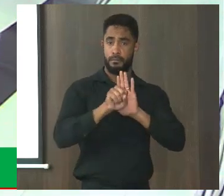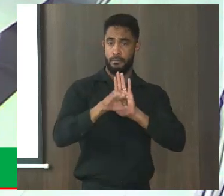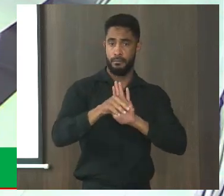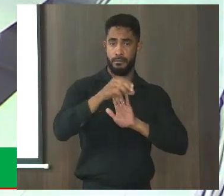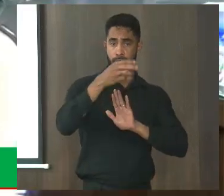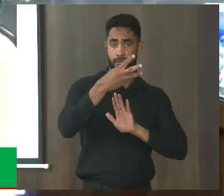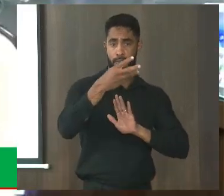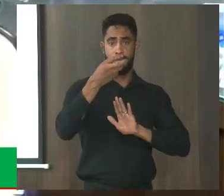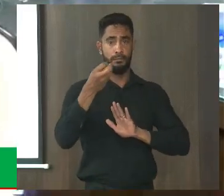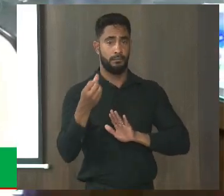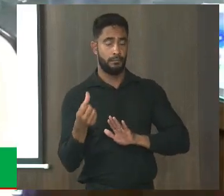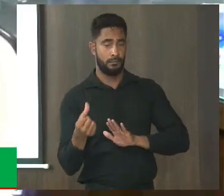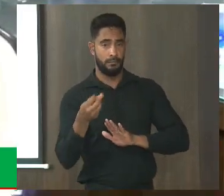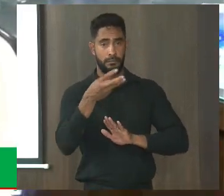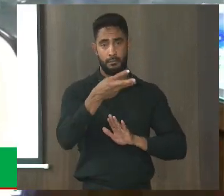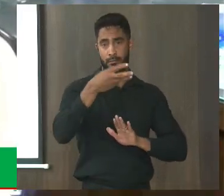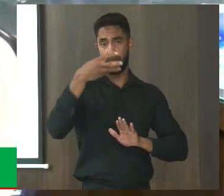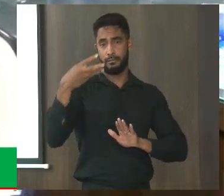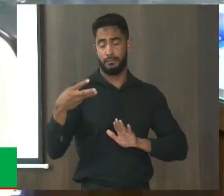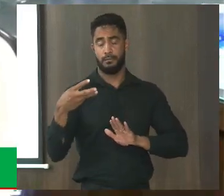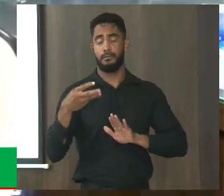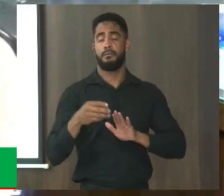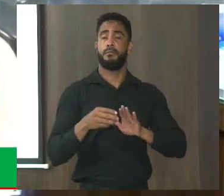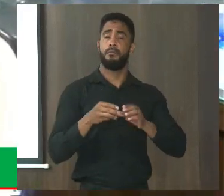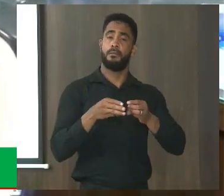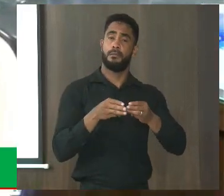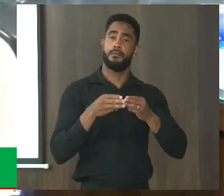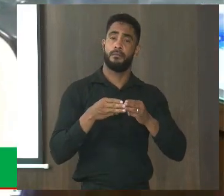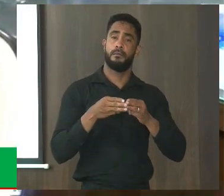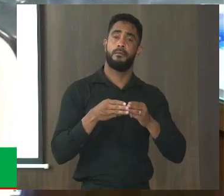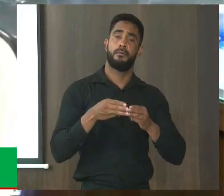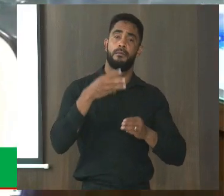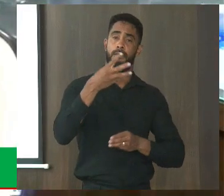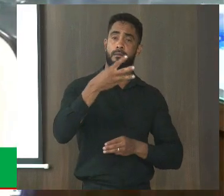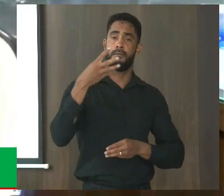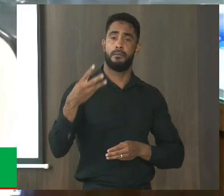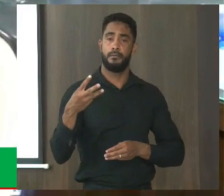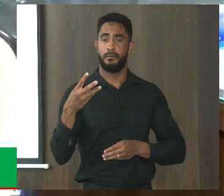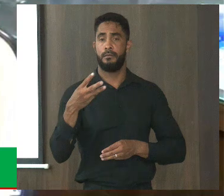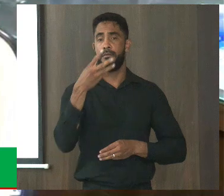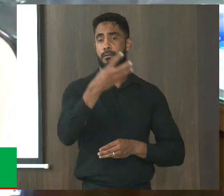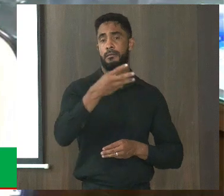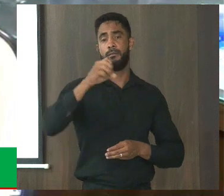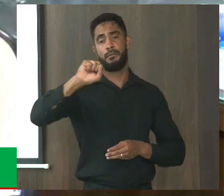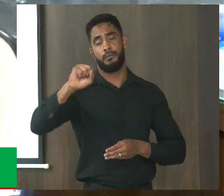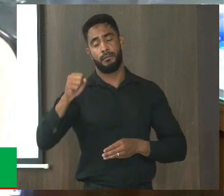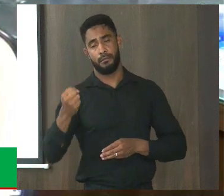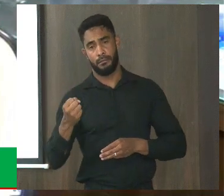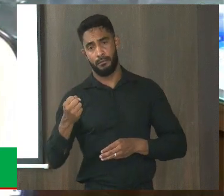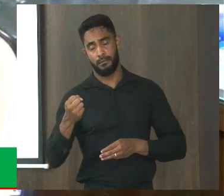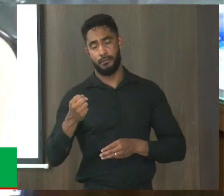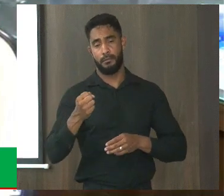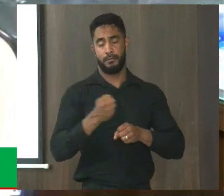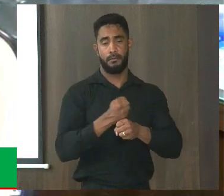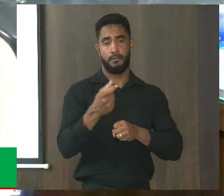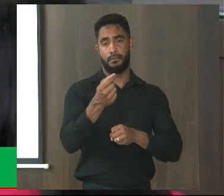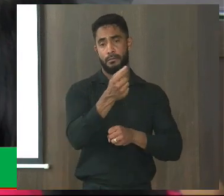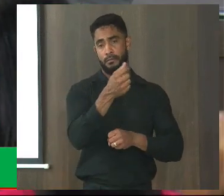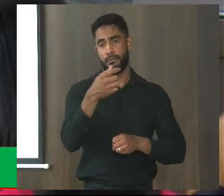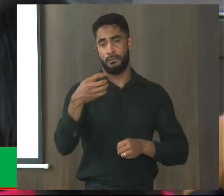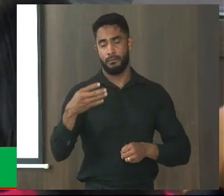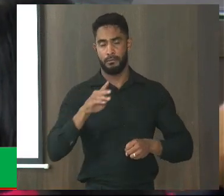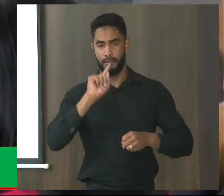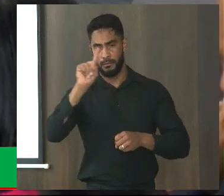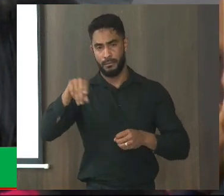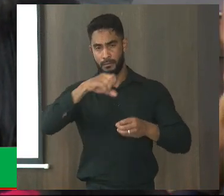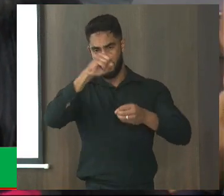036 a 044 de 2024 e moções números 033 a 038 de 2024. Após